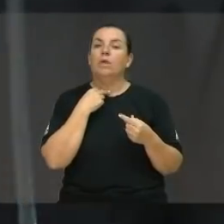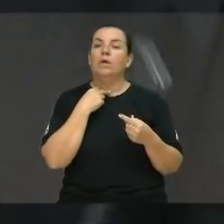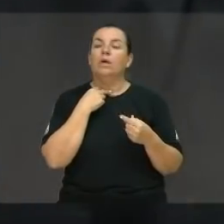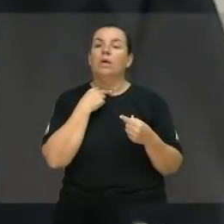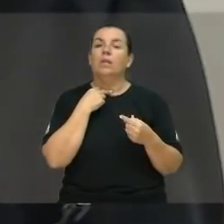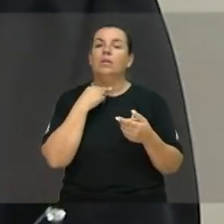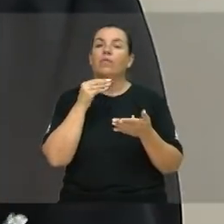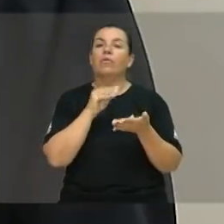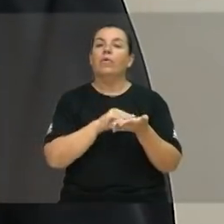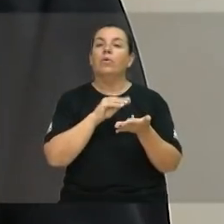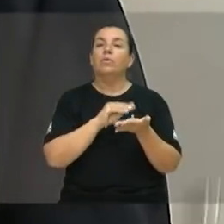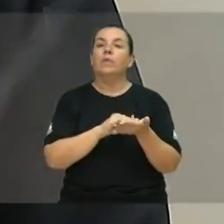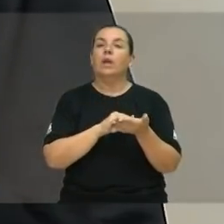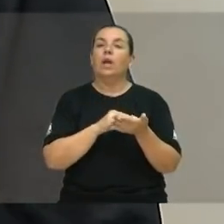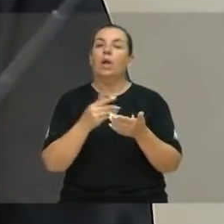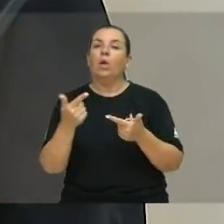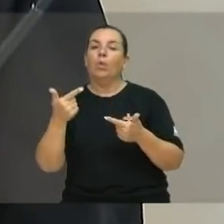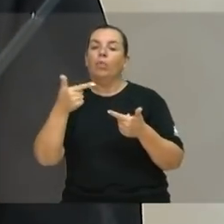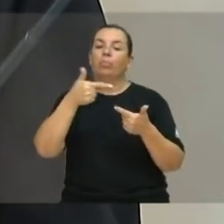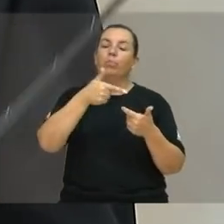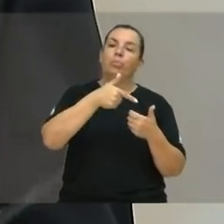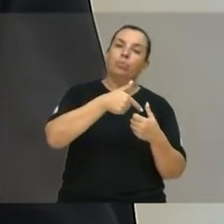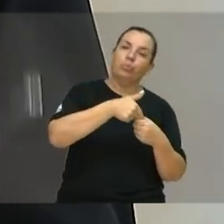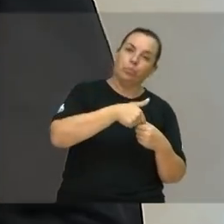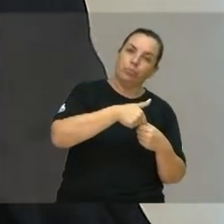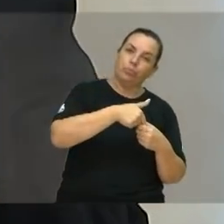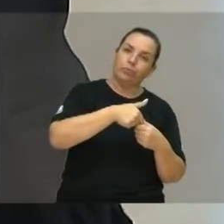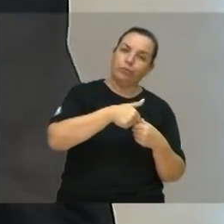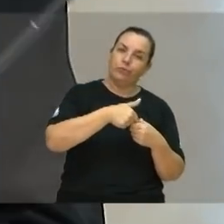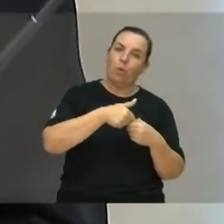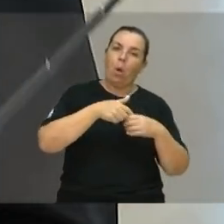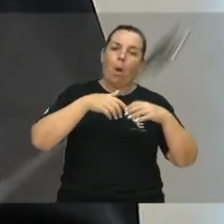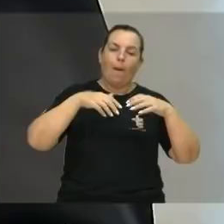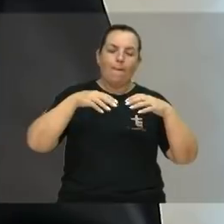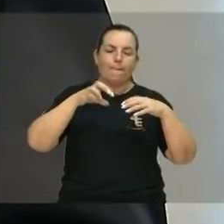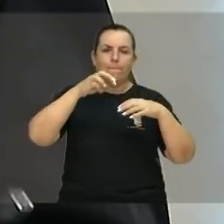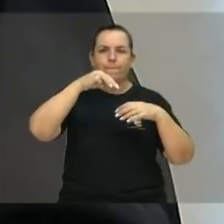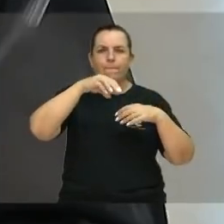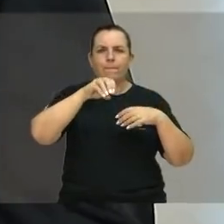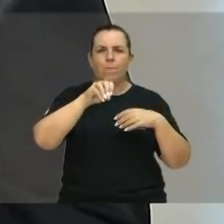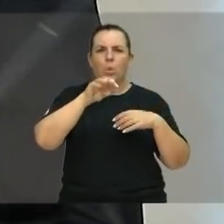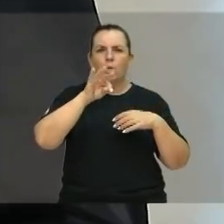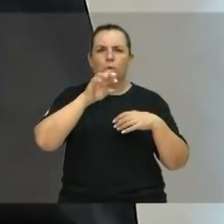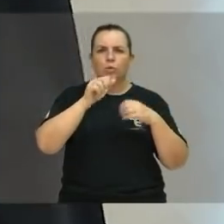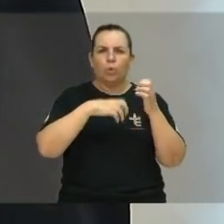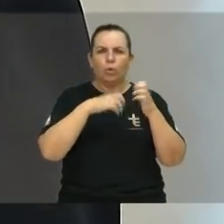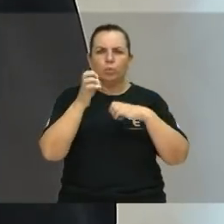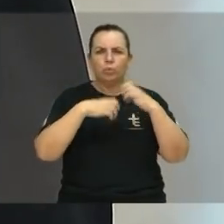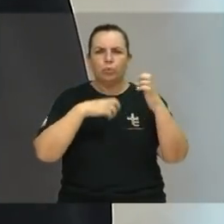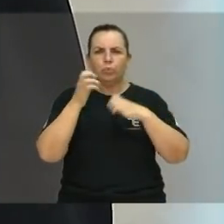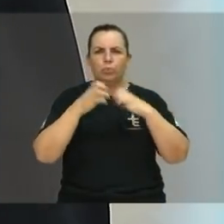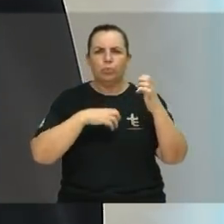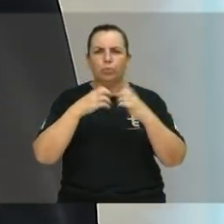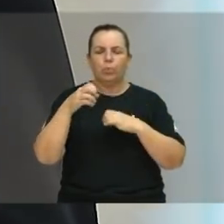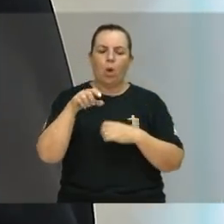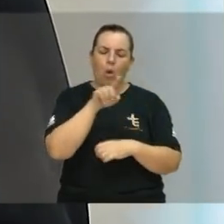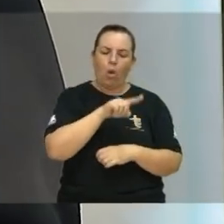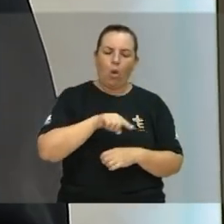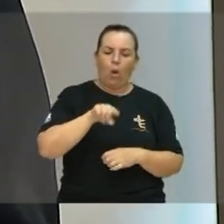combustível motor rodas pneus